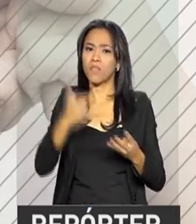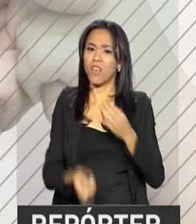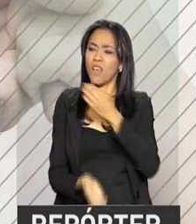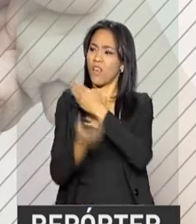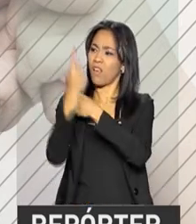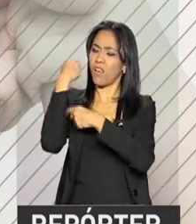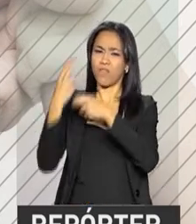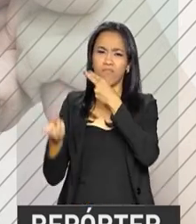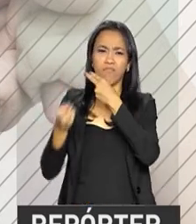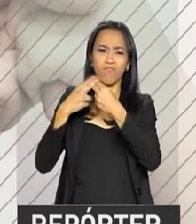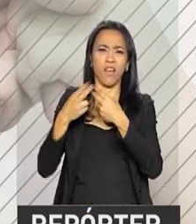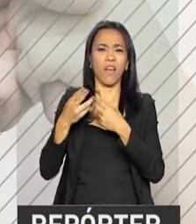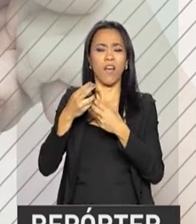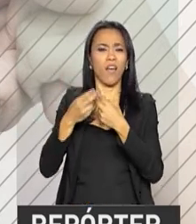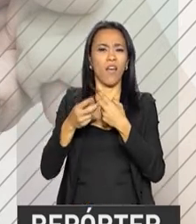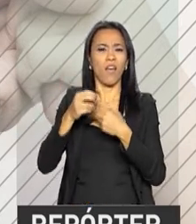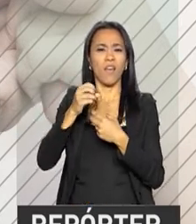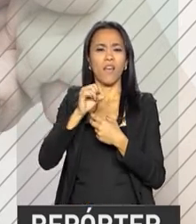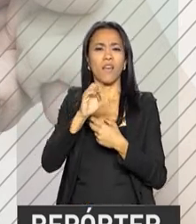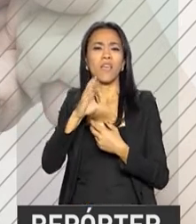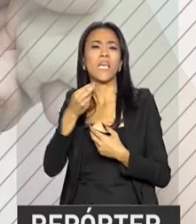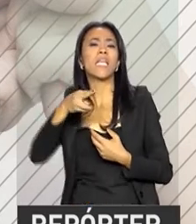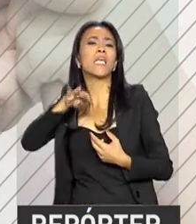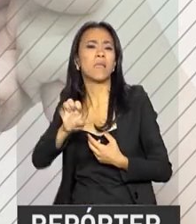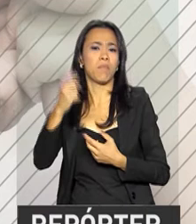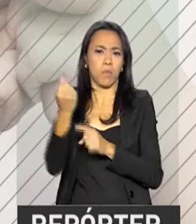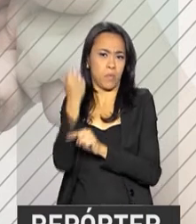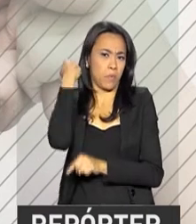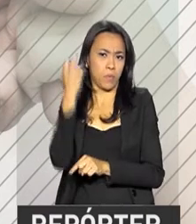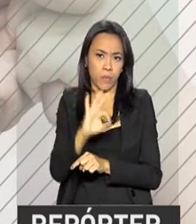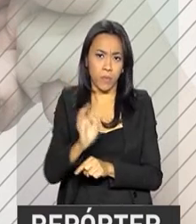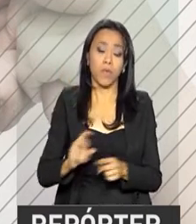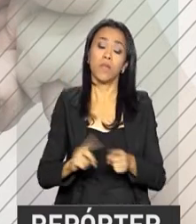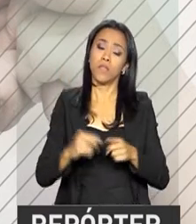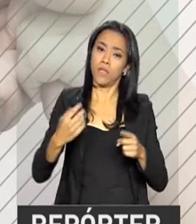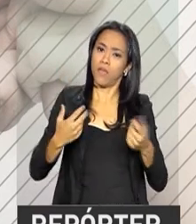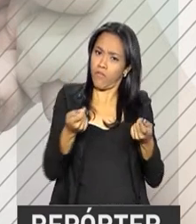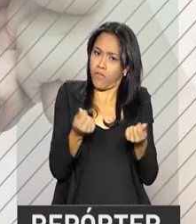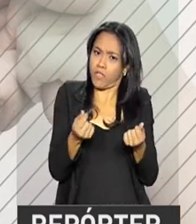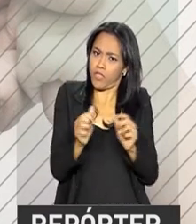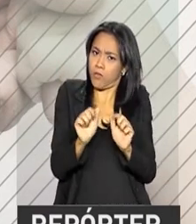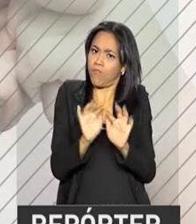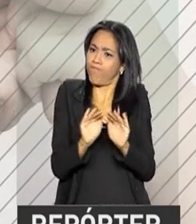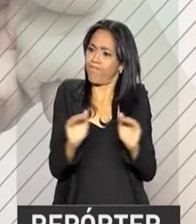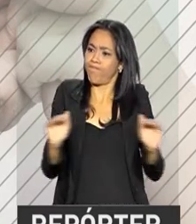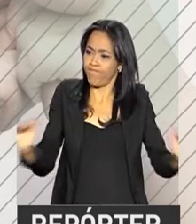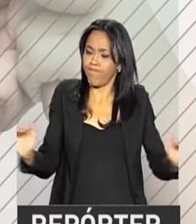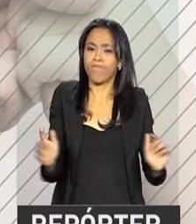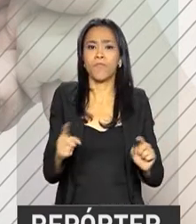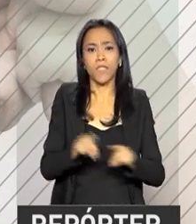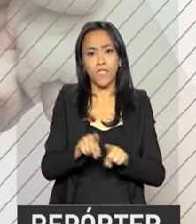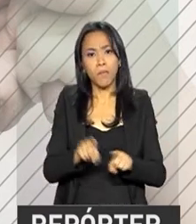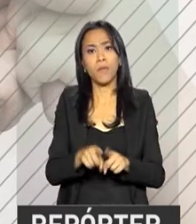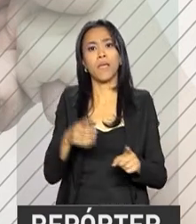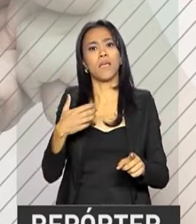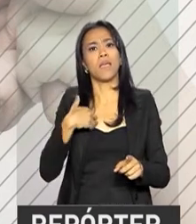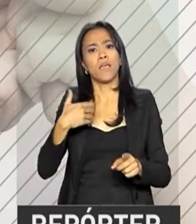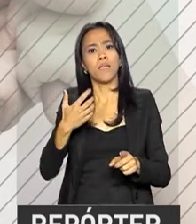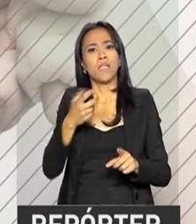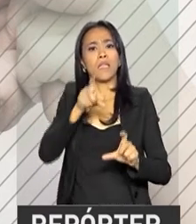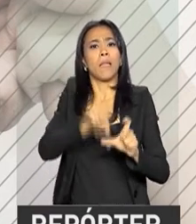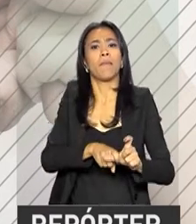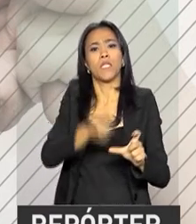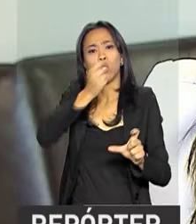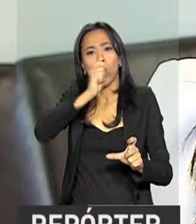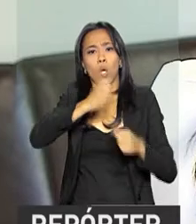antecedentes criminais, possuir situação financeira estável e uma convivência familiar estável e livre de pessoas dependentes